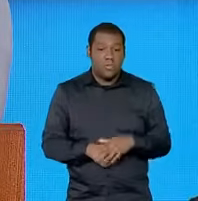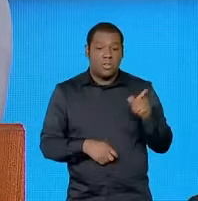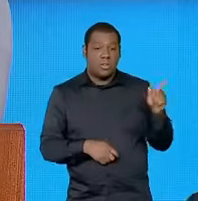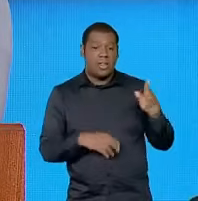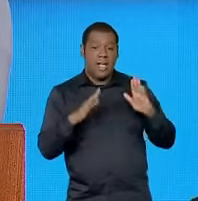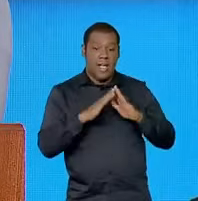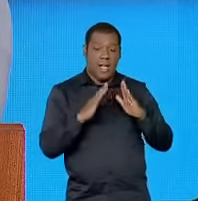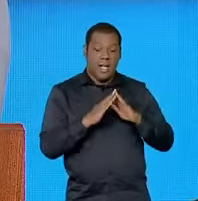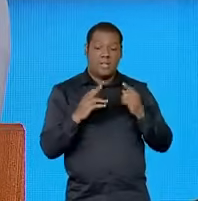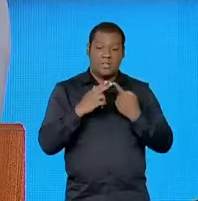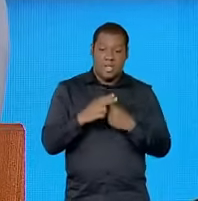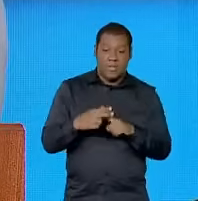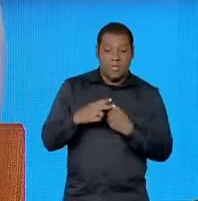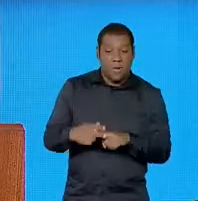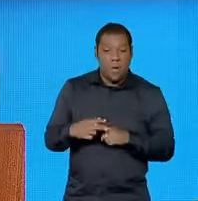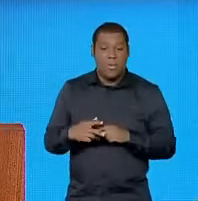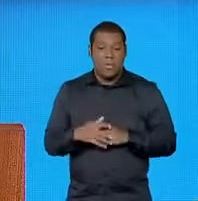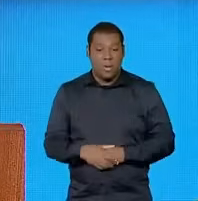casa.